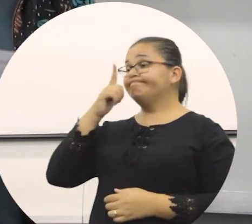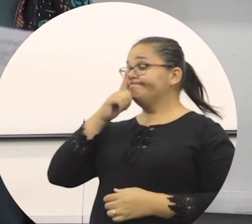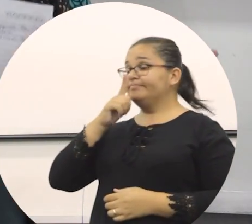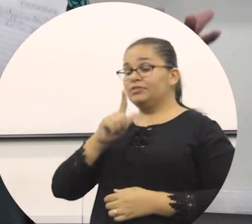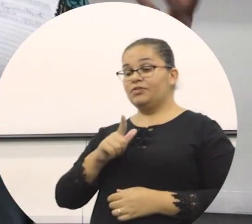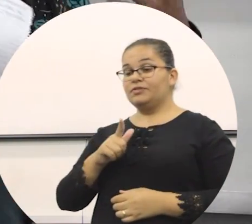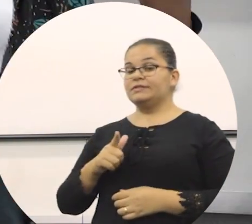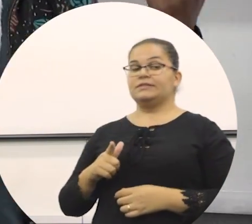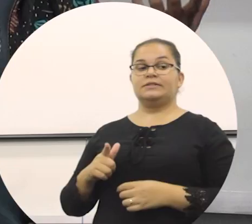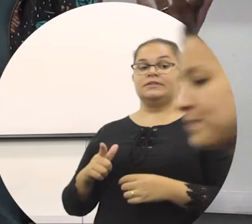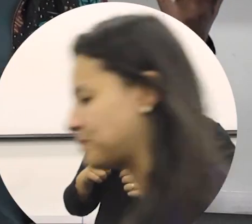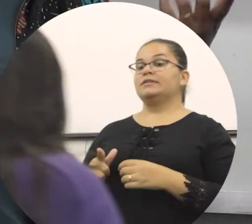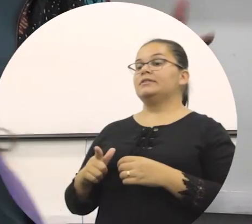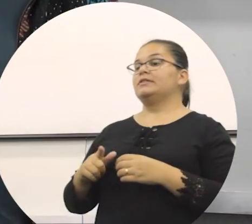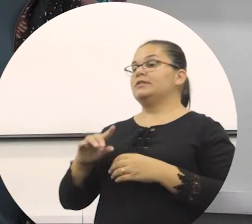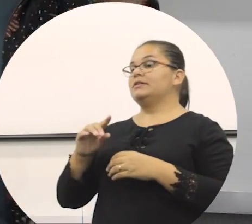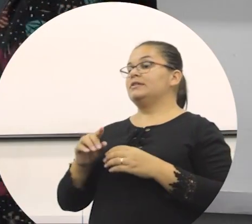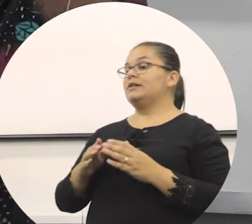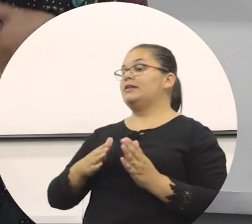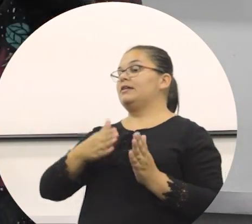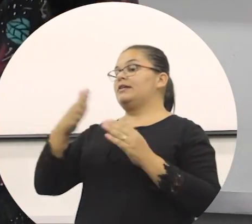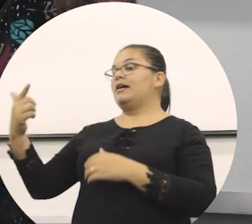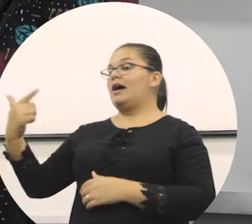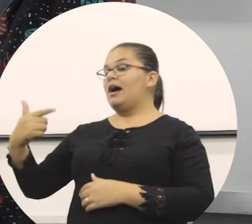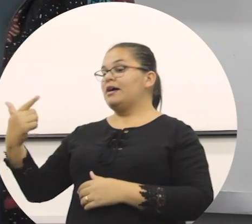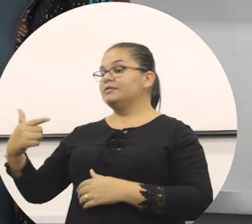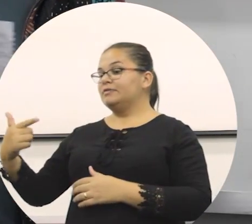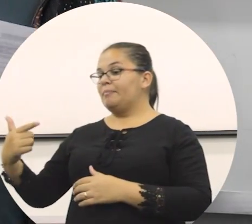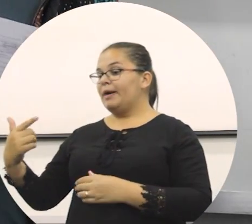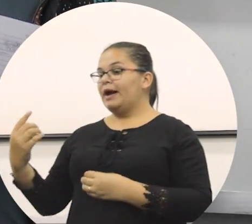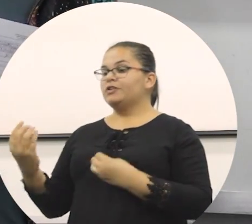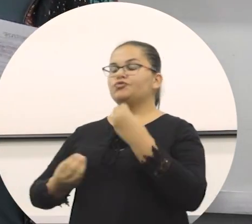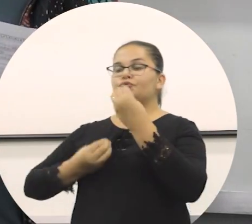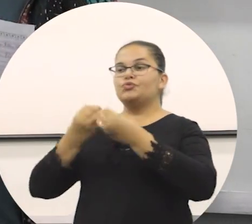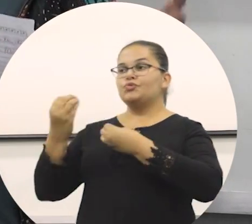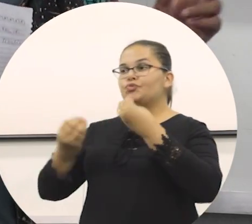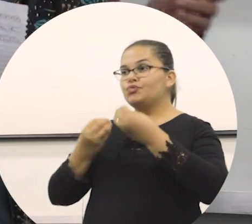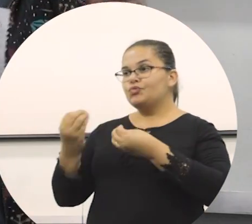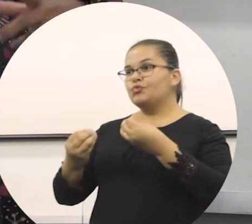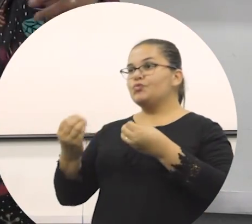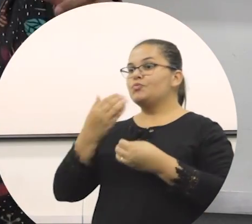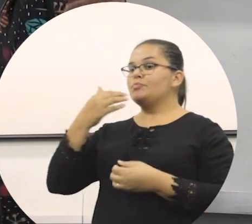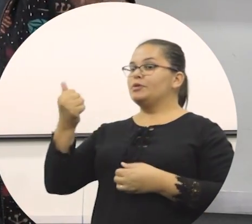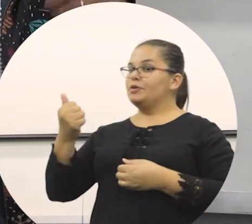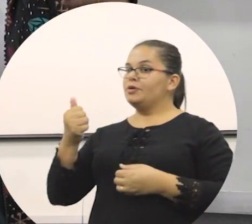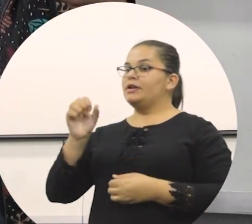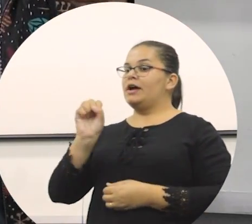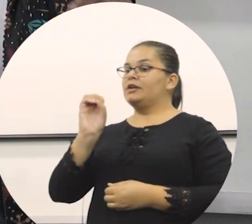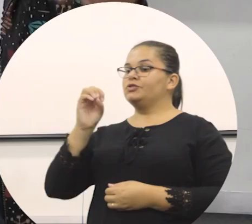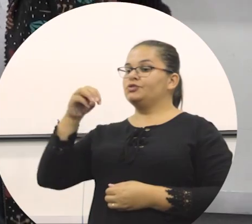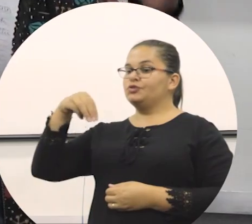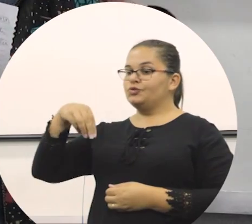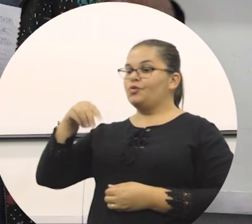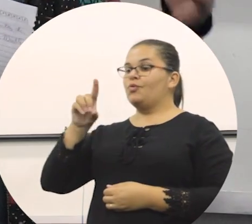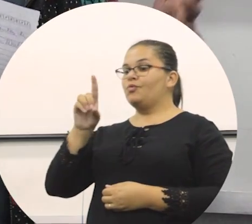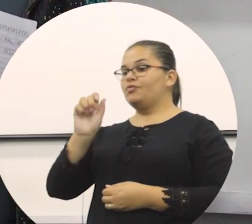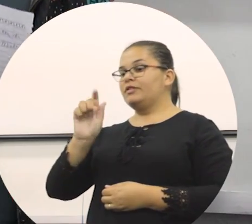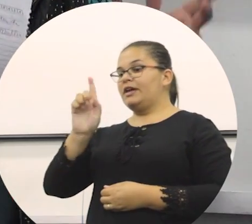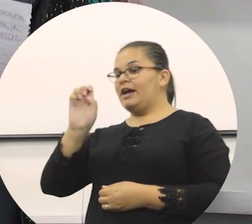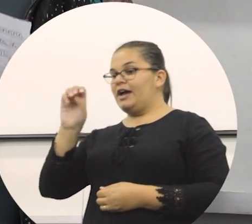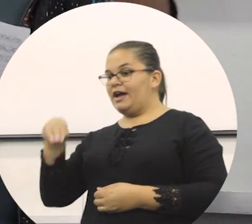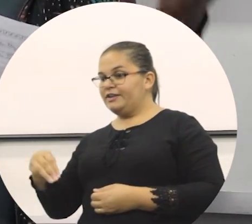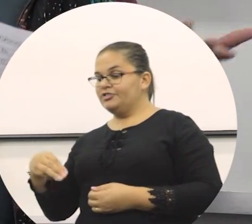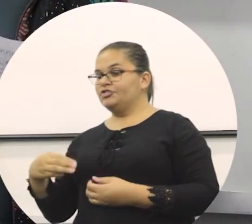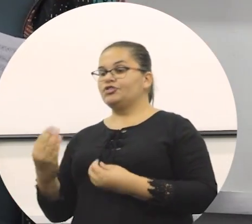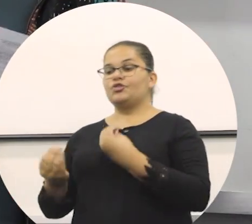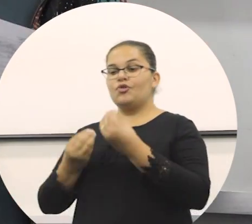seria o que fazer para melhorar a parte da sondagem, né? Os que não foram tão